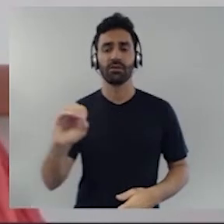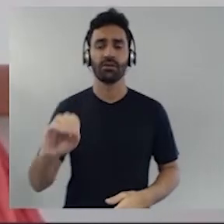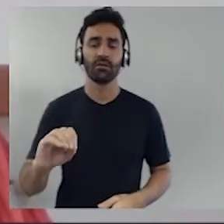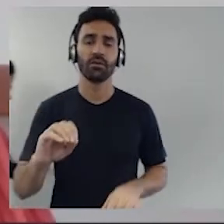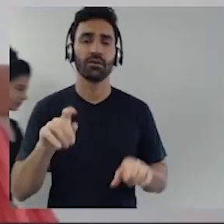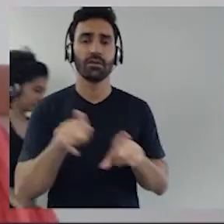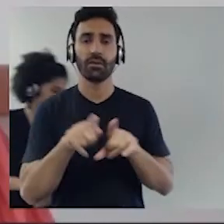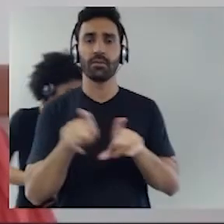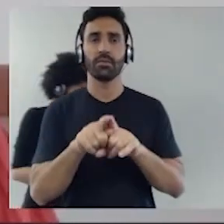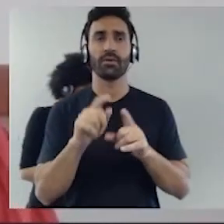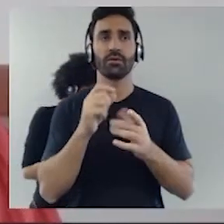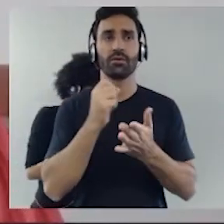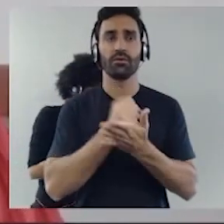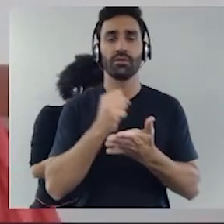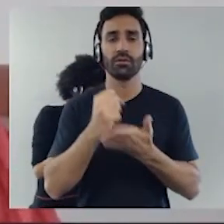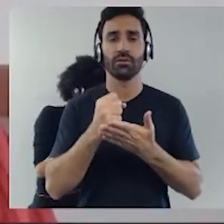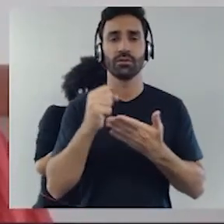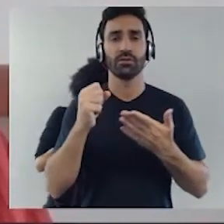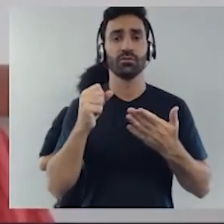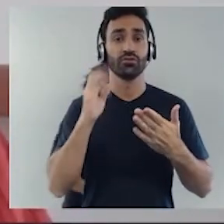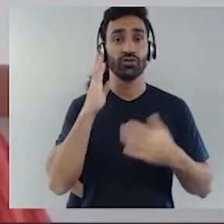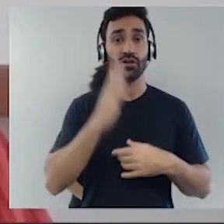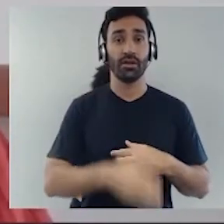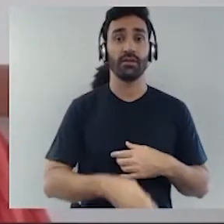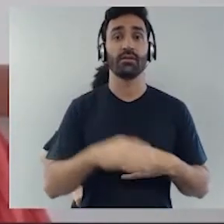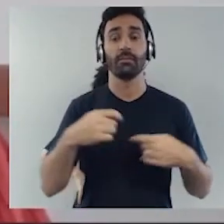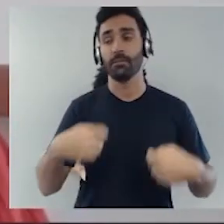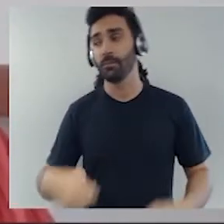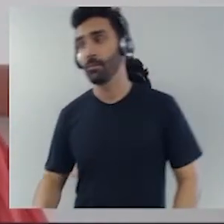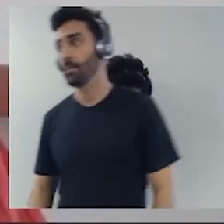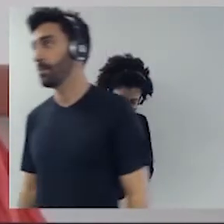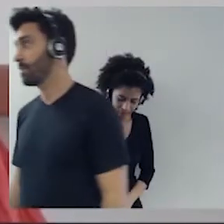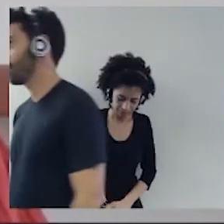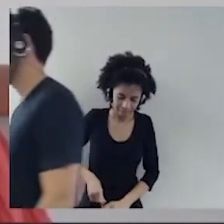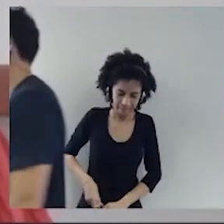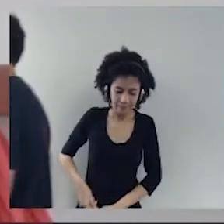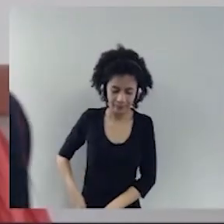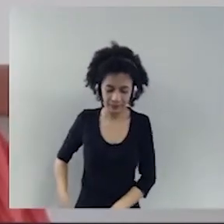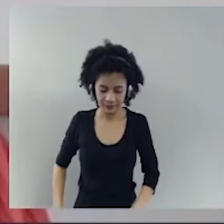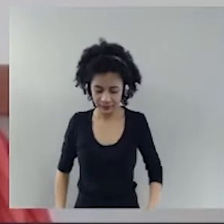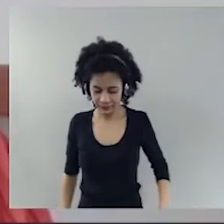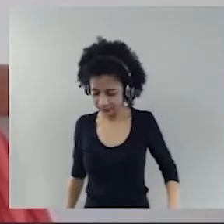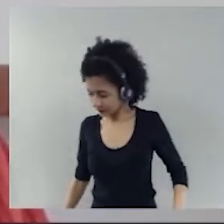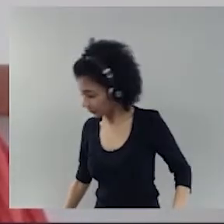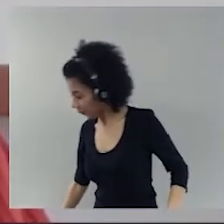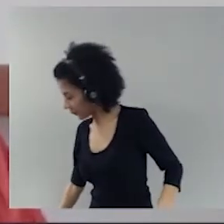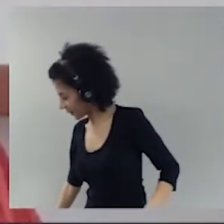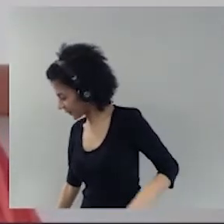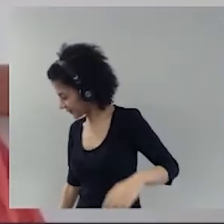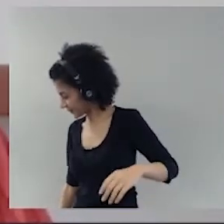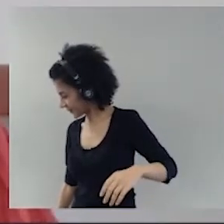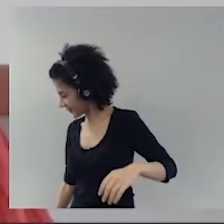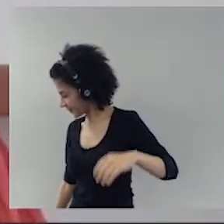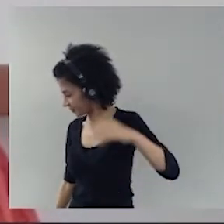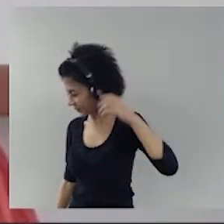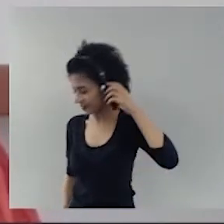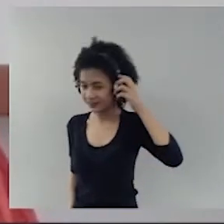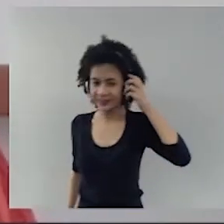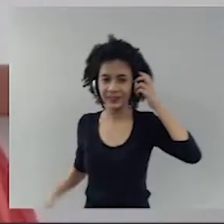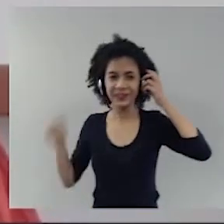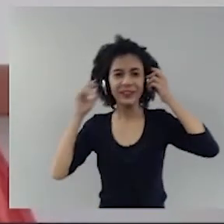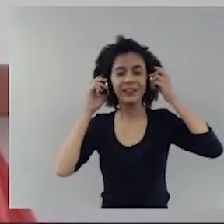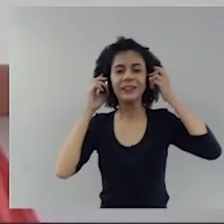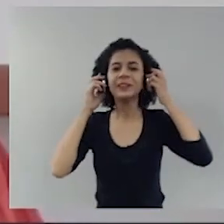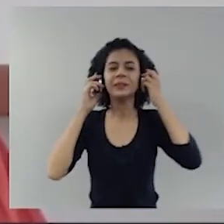relacionados às contratações diretas neste período precisam ser olhados de maneira correta dar